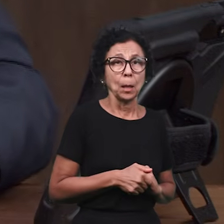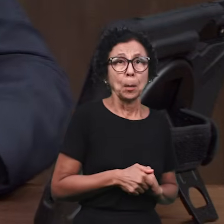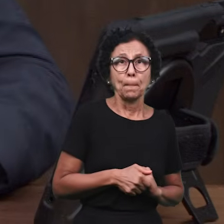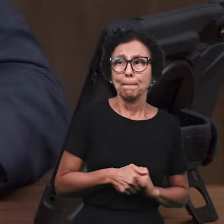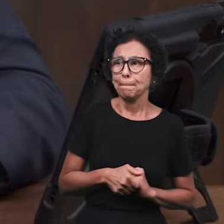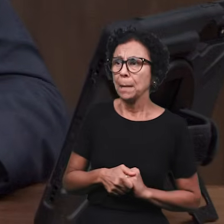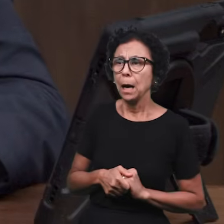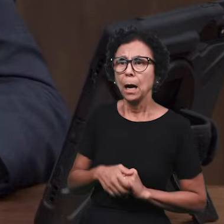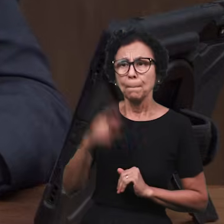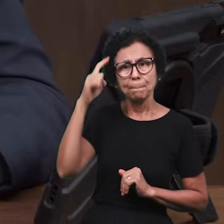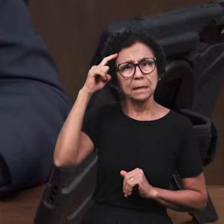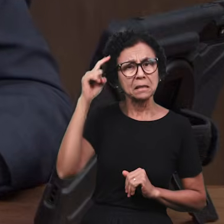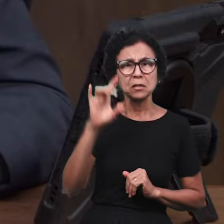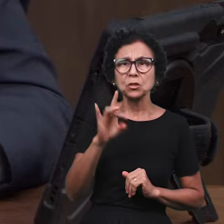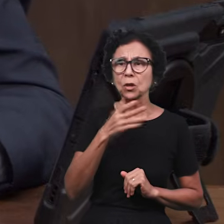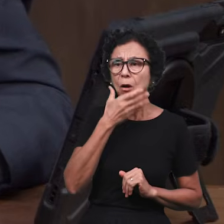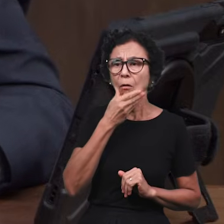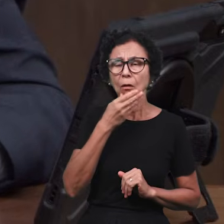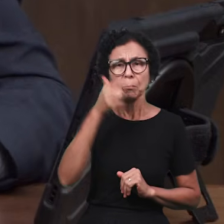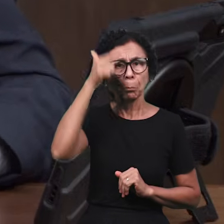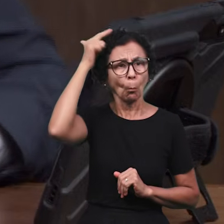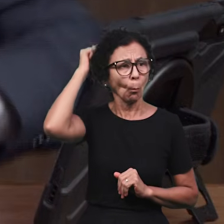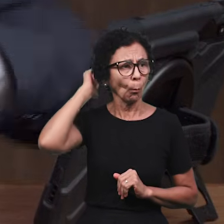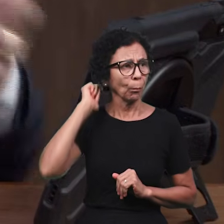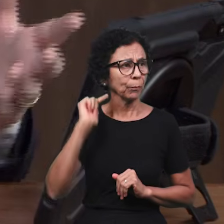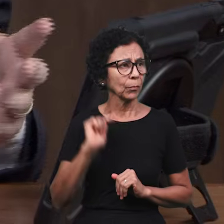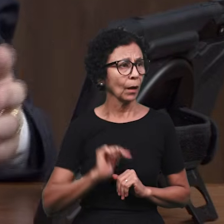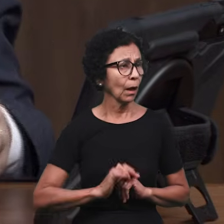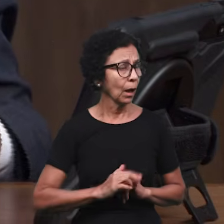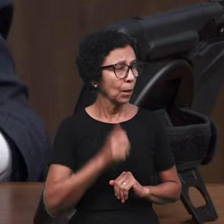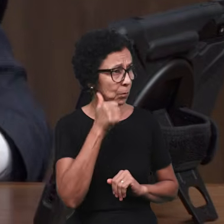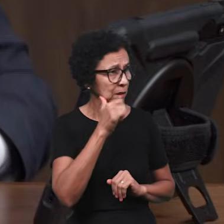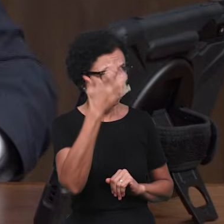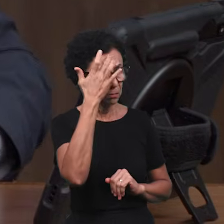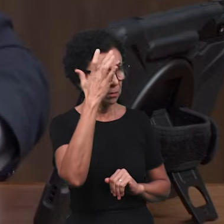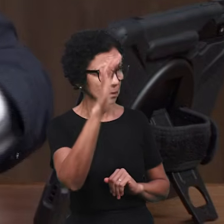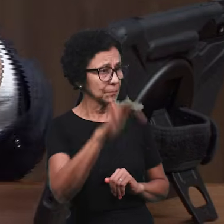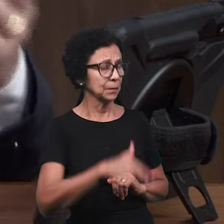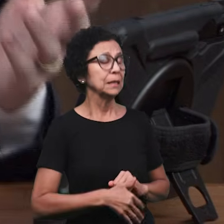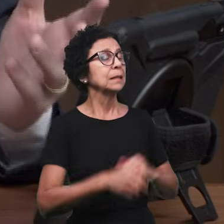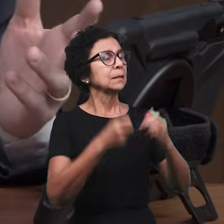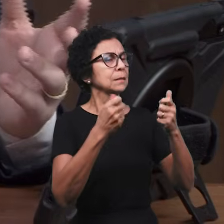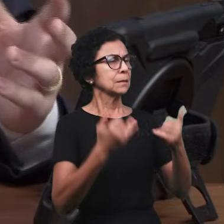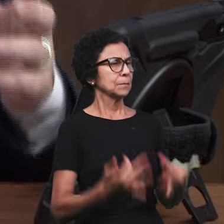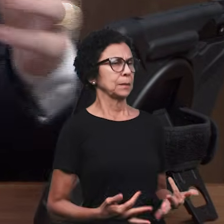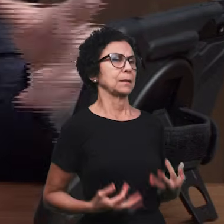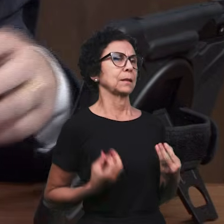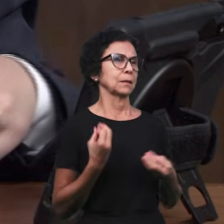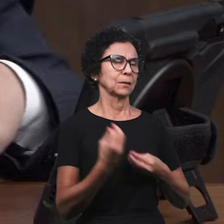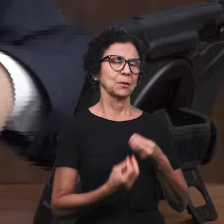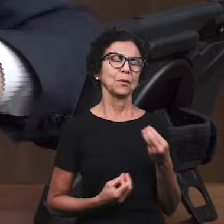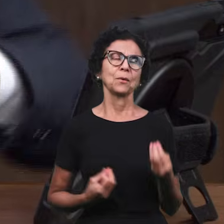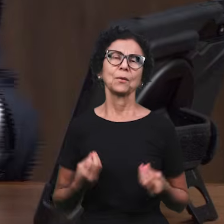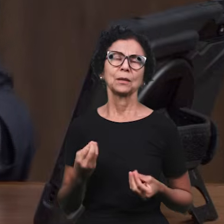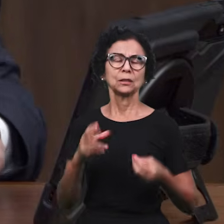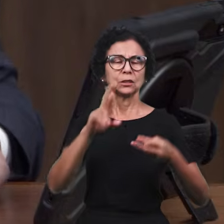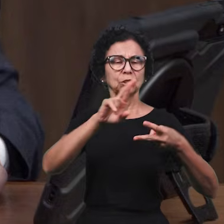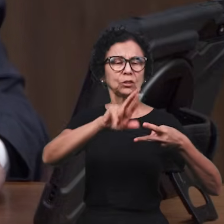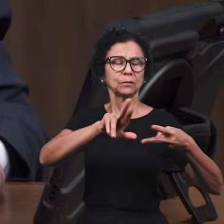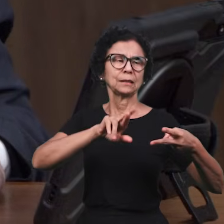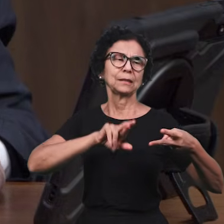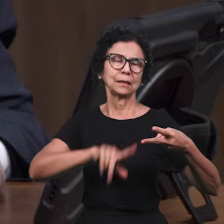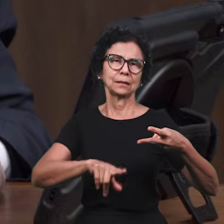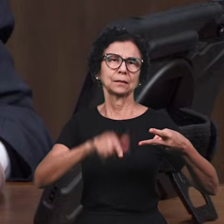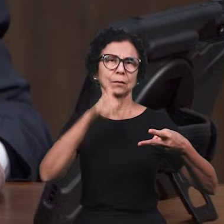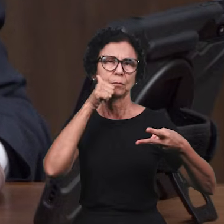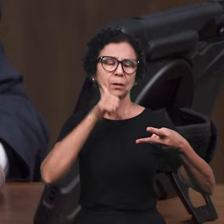achei que era só masculina." Então eu queria que você abordasse aí, tem as duas formas, como é que funciona, como é que começa em um, como é que começa em